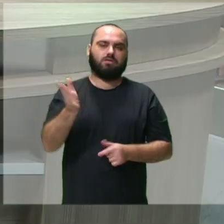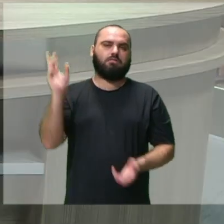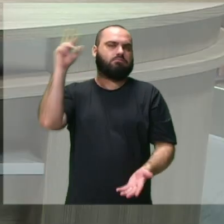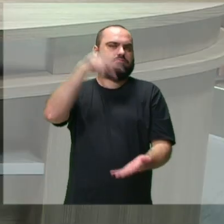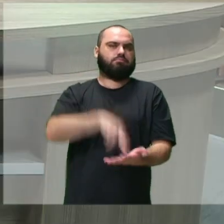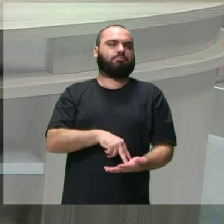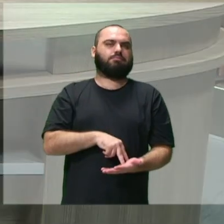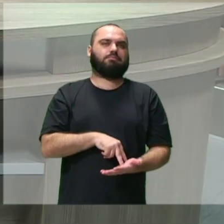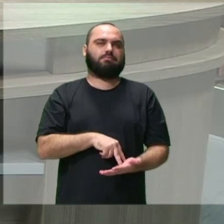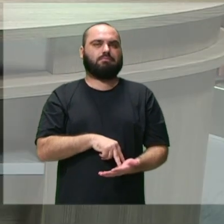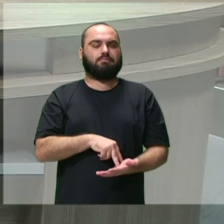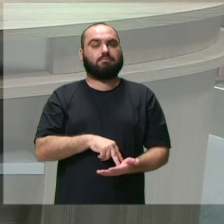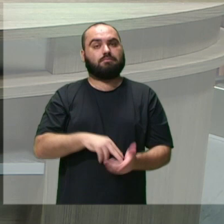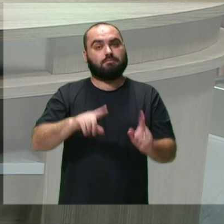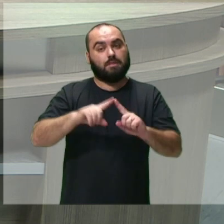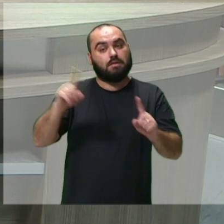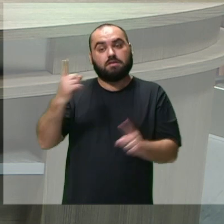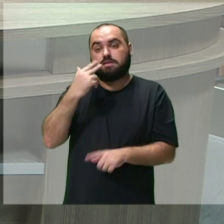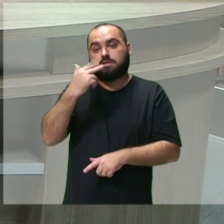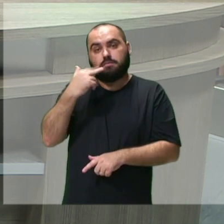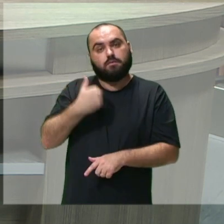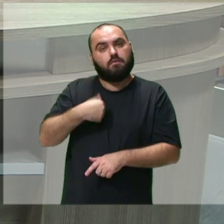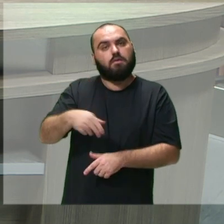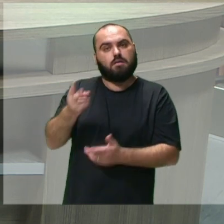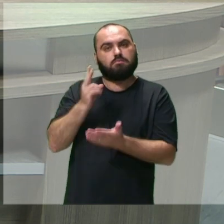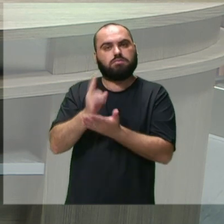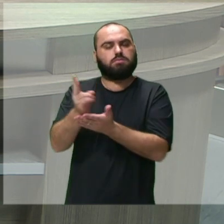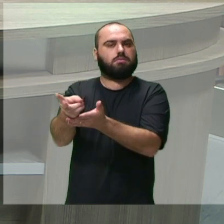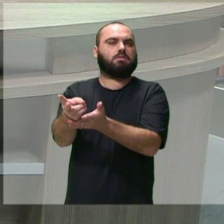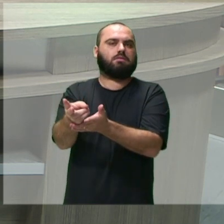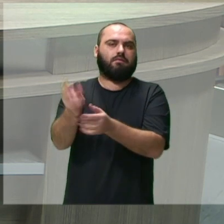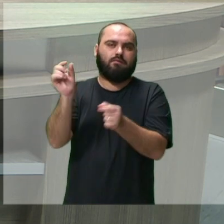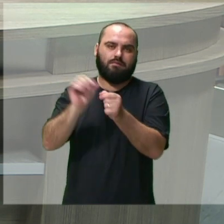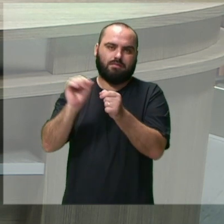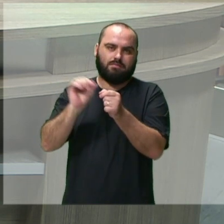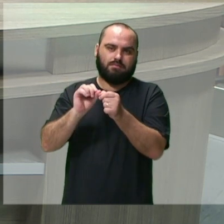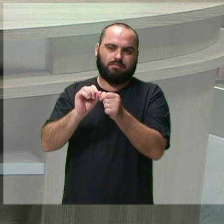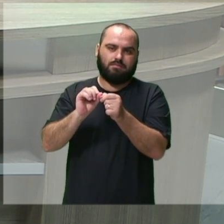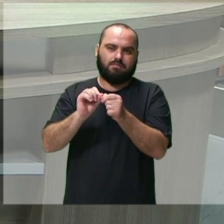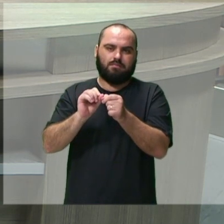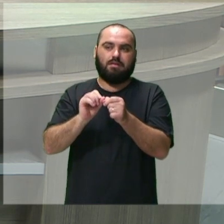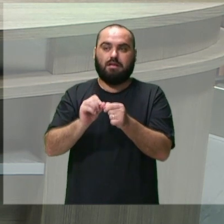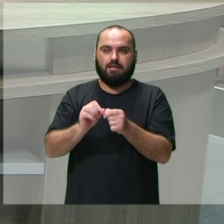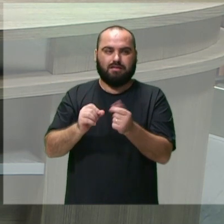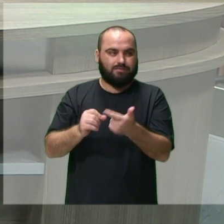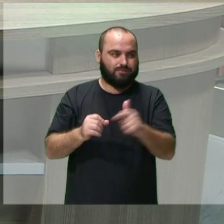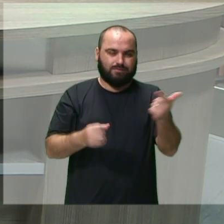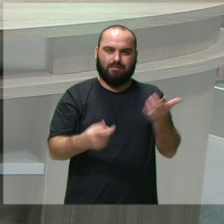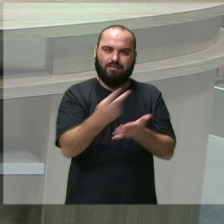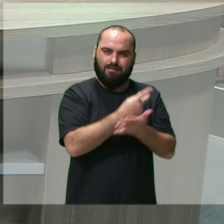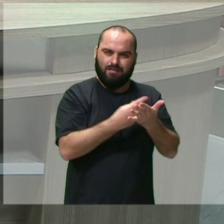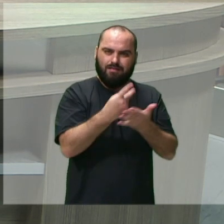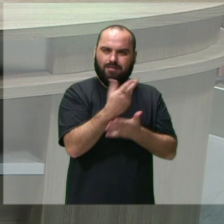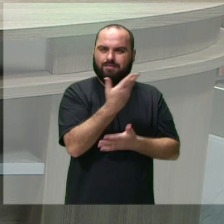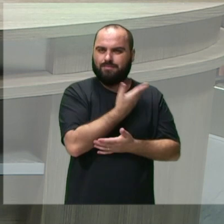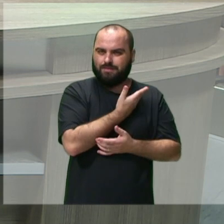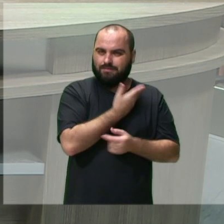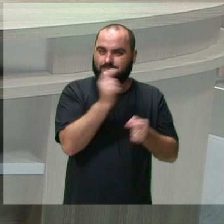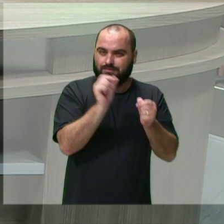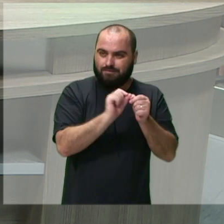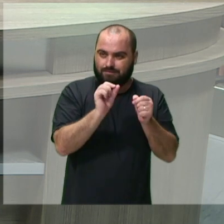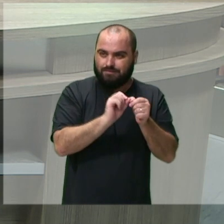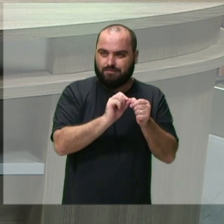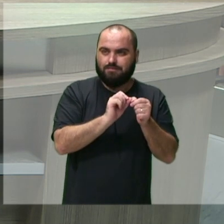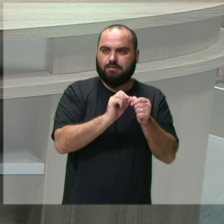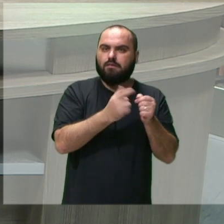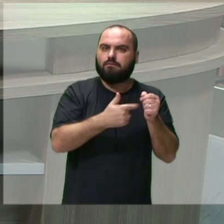claro, é um tipo de arte que vai continuar existindo. As outras artes que a gente faz, que os colegas fazem,